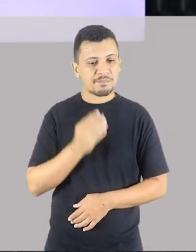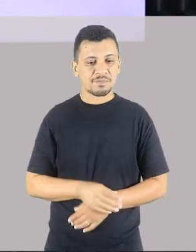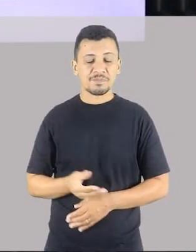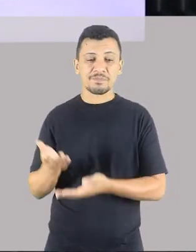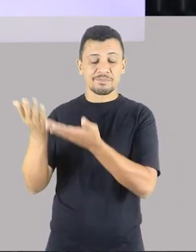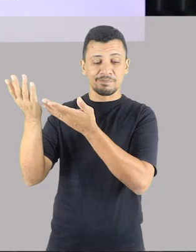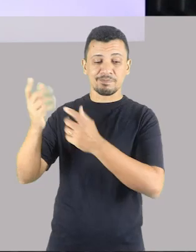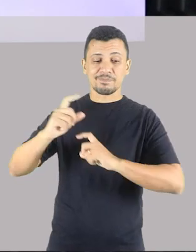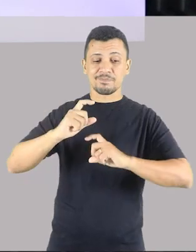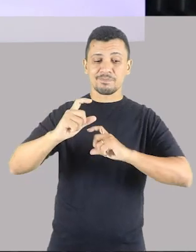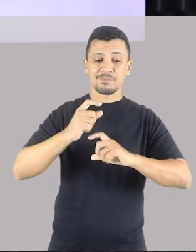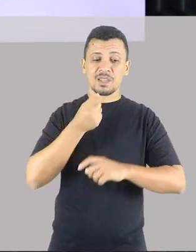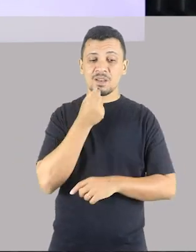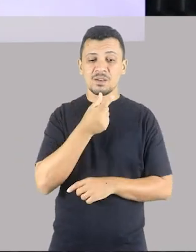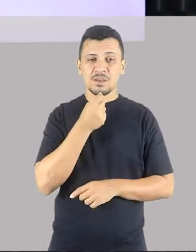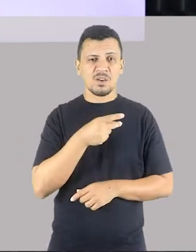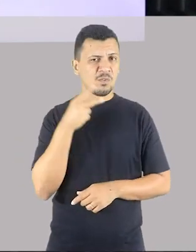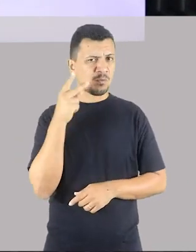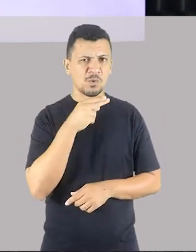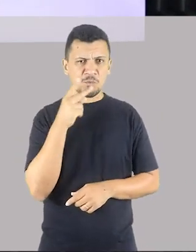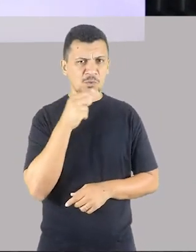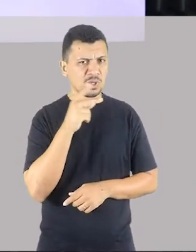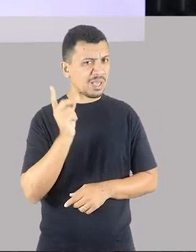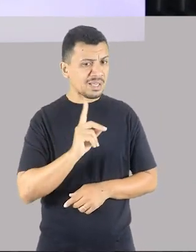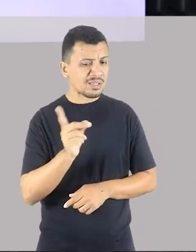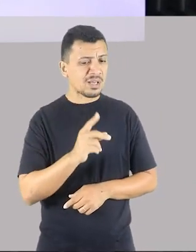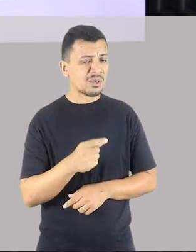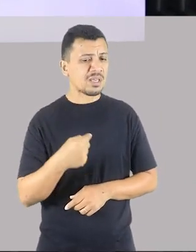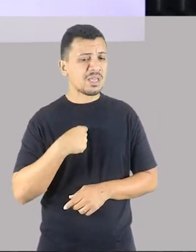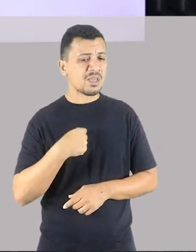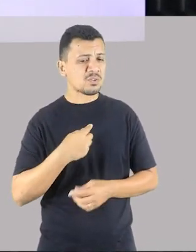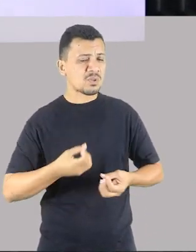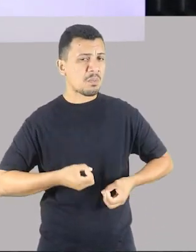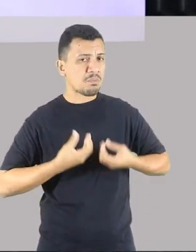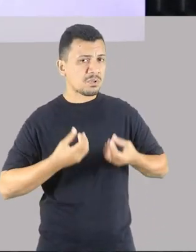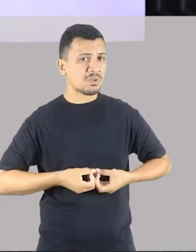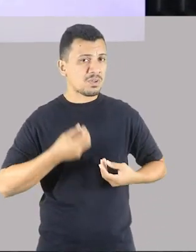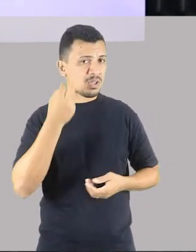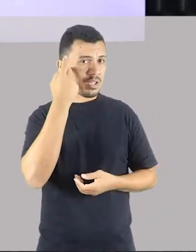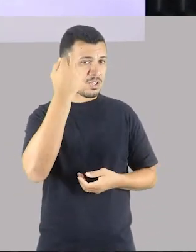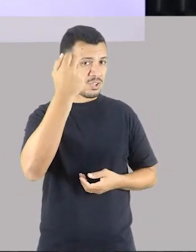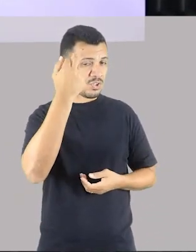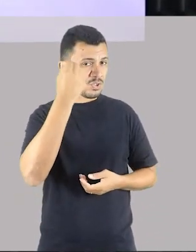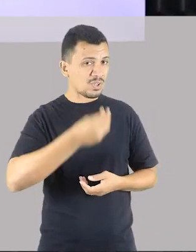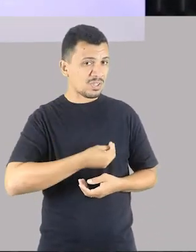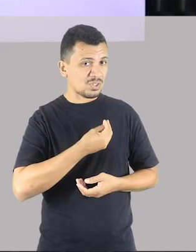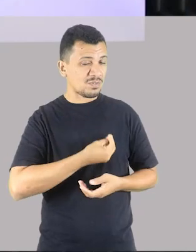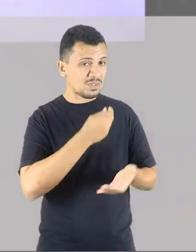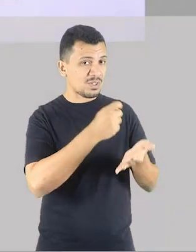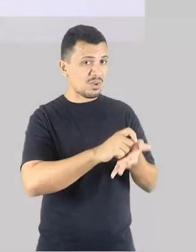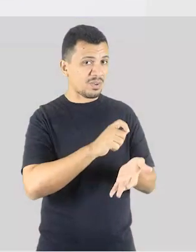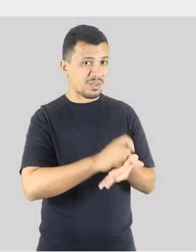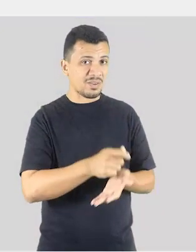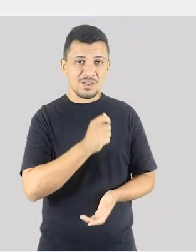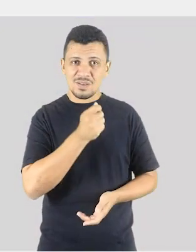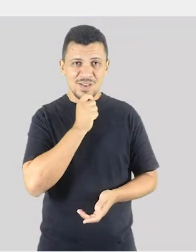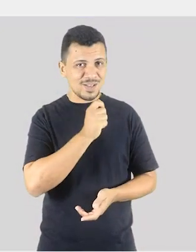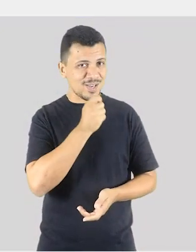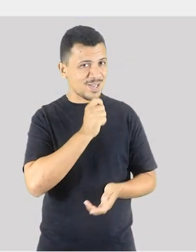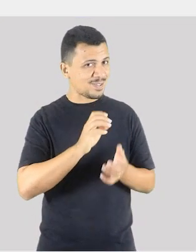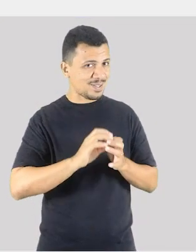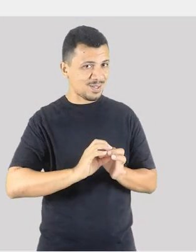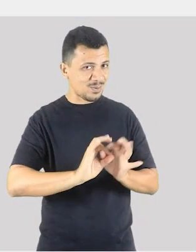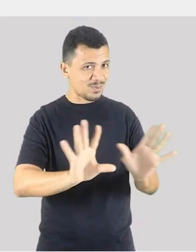essa charge, observem, fofoqueira não, querida. Eu sou produtora de biografias orais não autorizadas. É